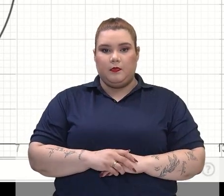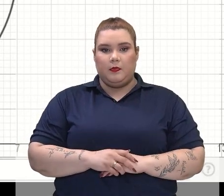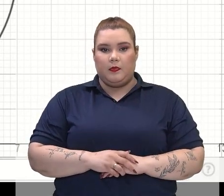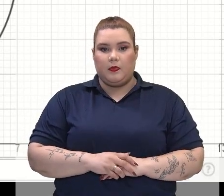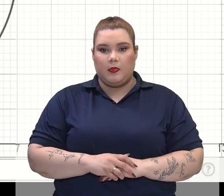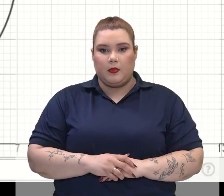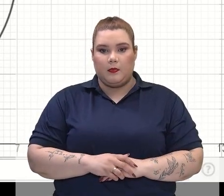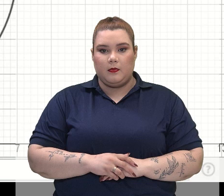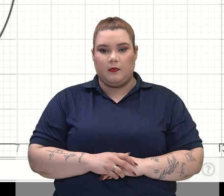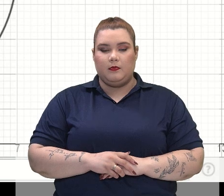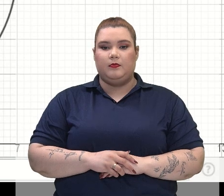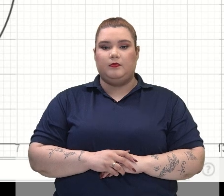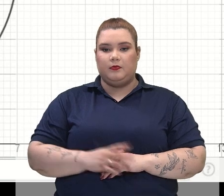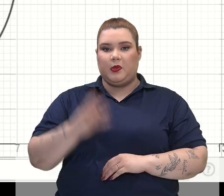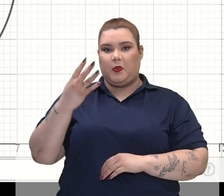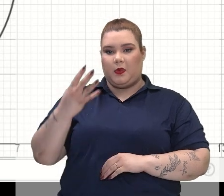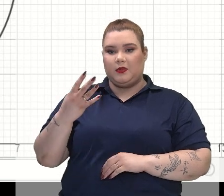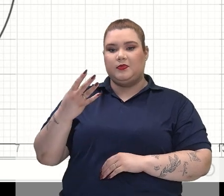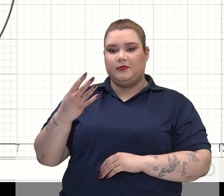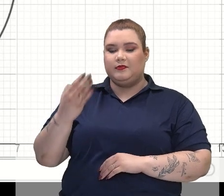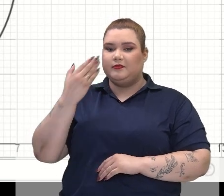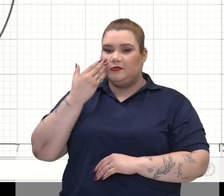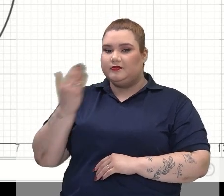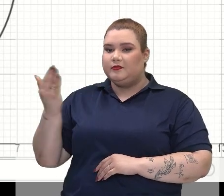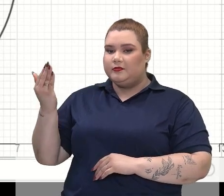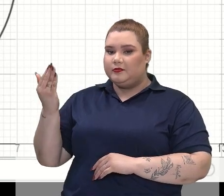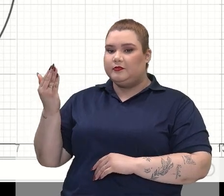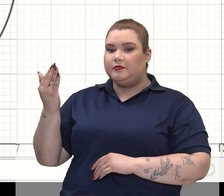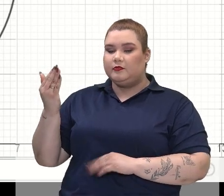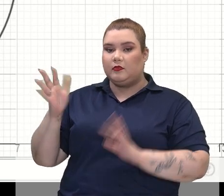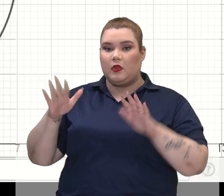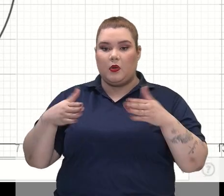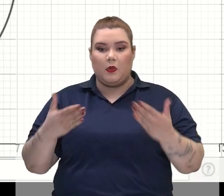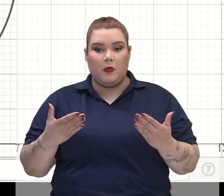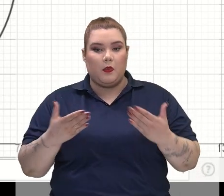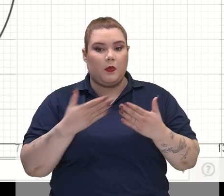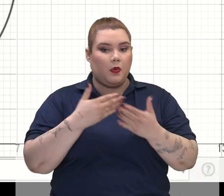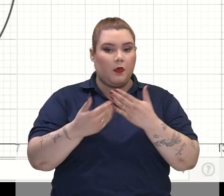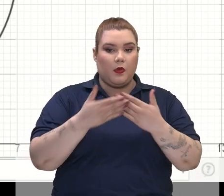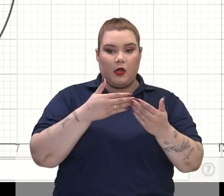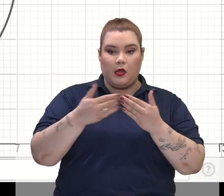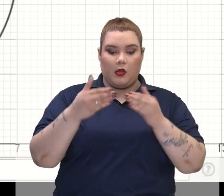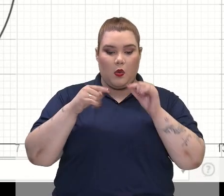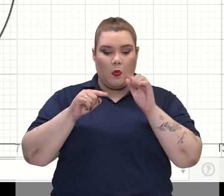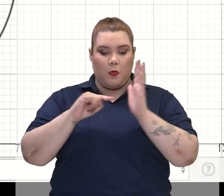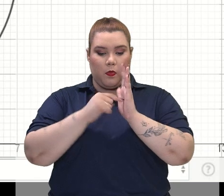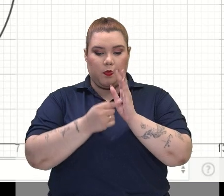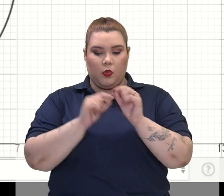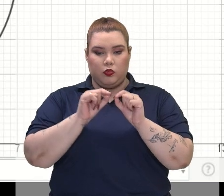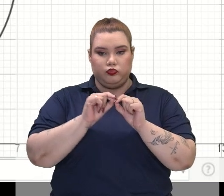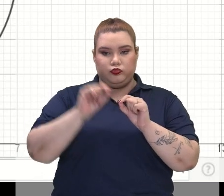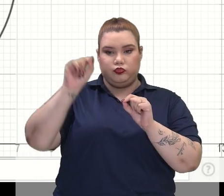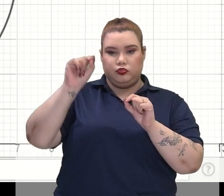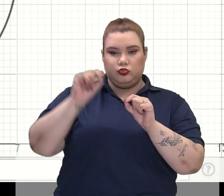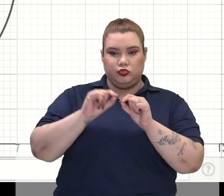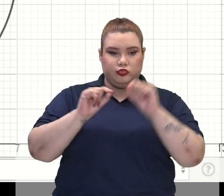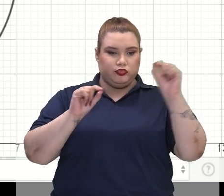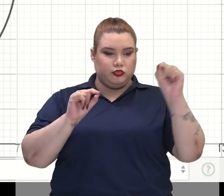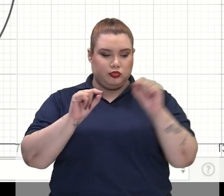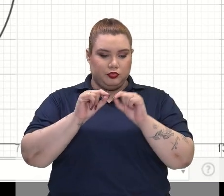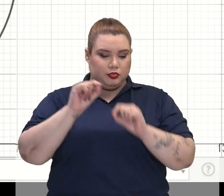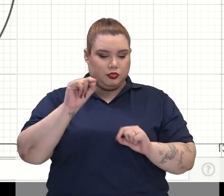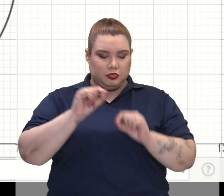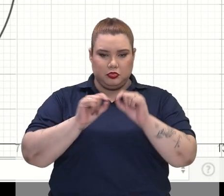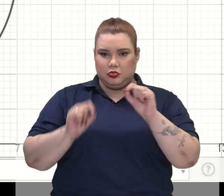De F. 4. Então, qualquer segmento que saia do centro até uma extremidade, qualquer extremidade que pertence